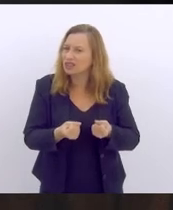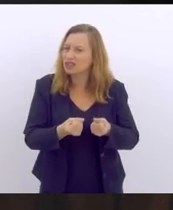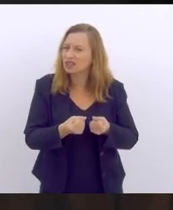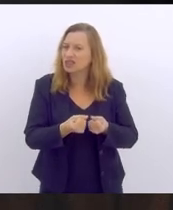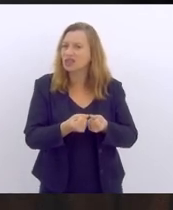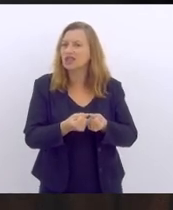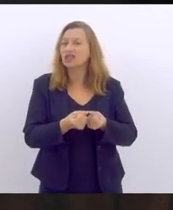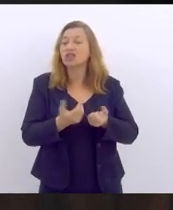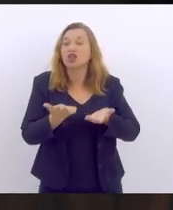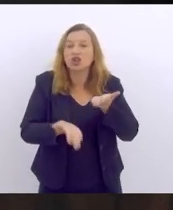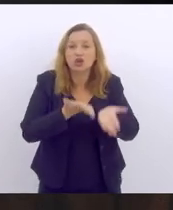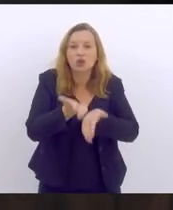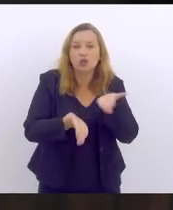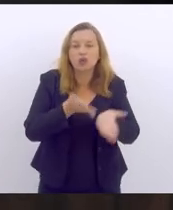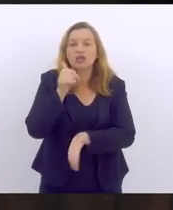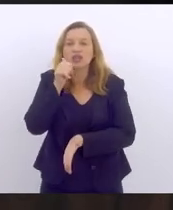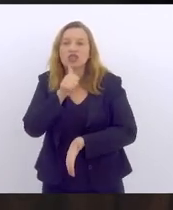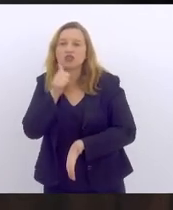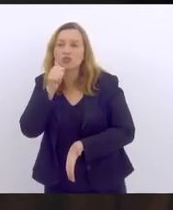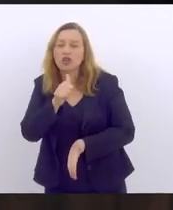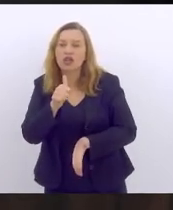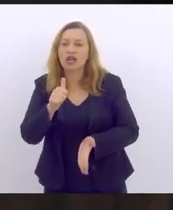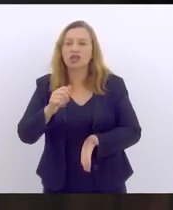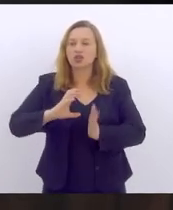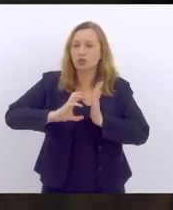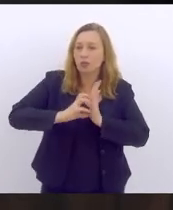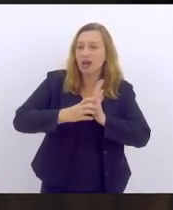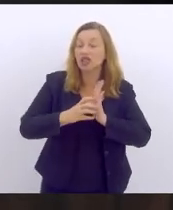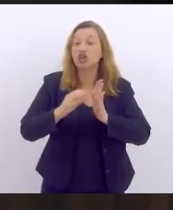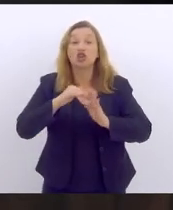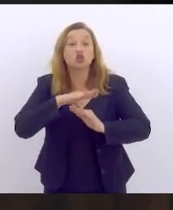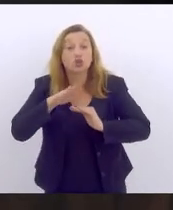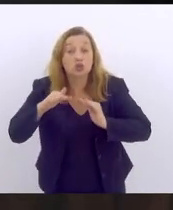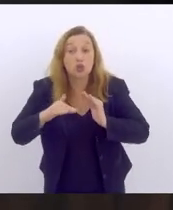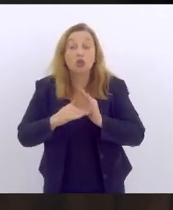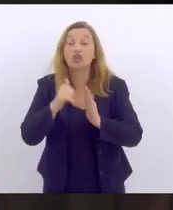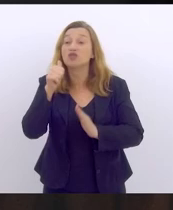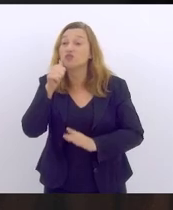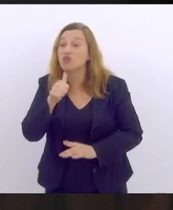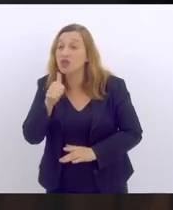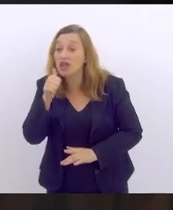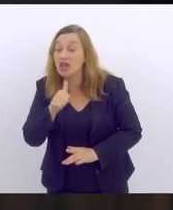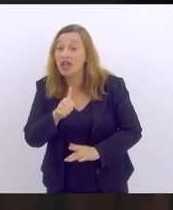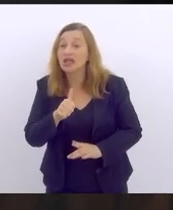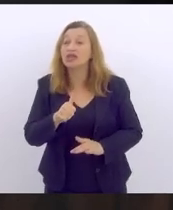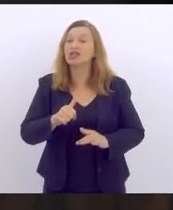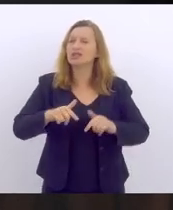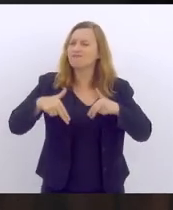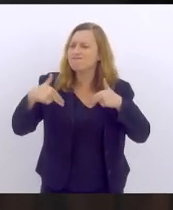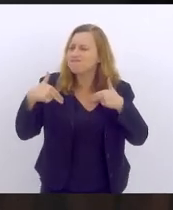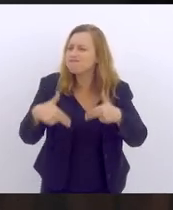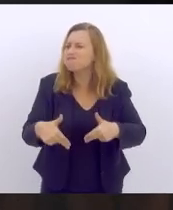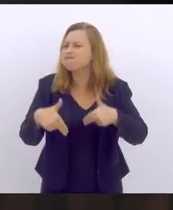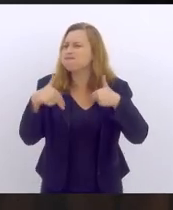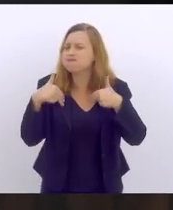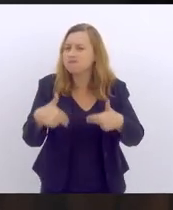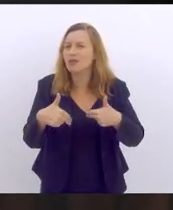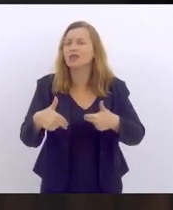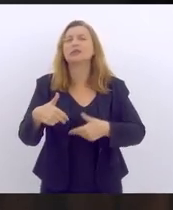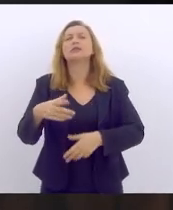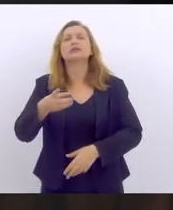trata as mulheres do partido todas as mulheres que que são militantes que são